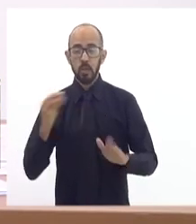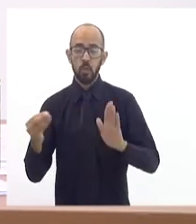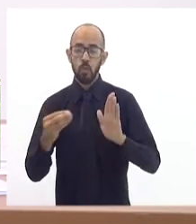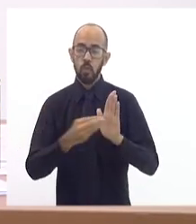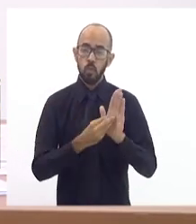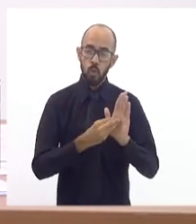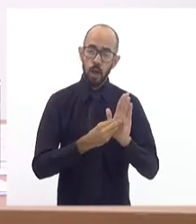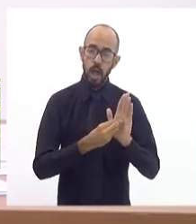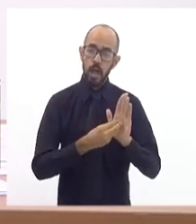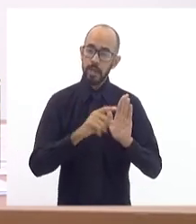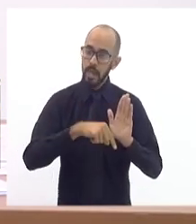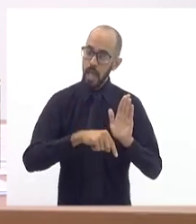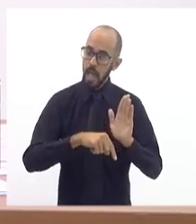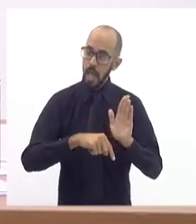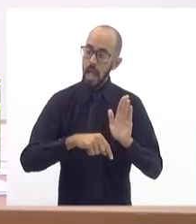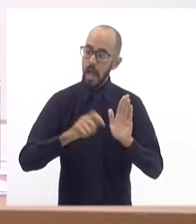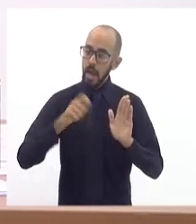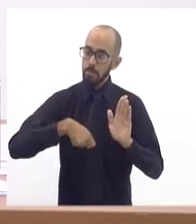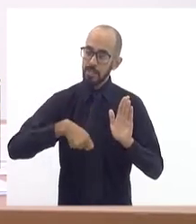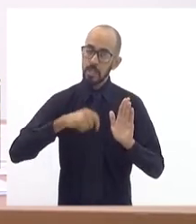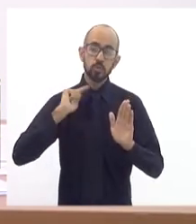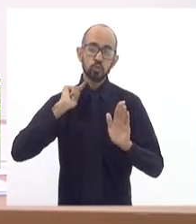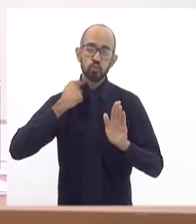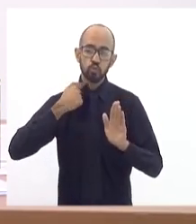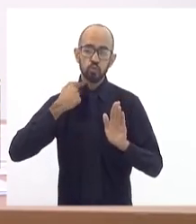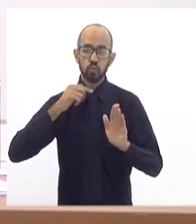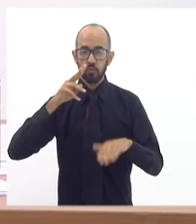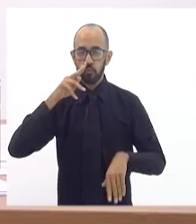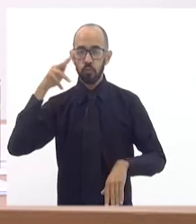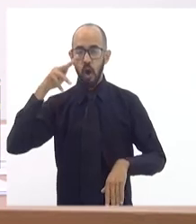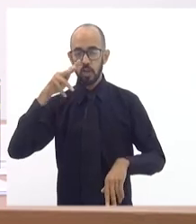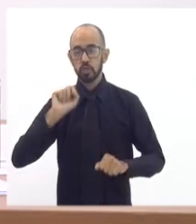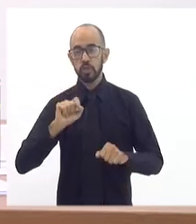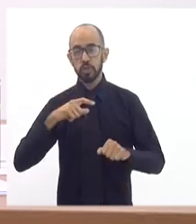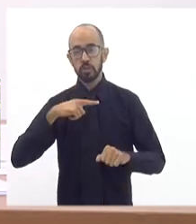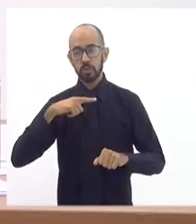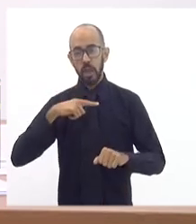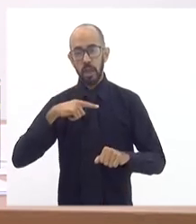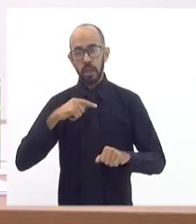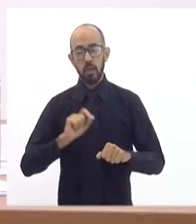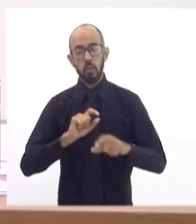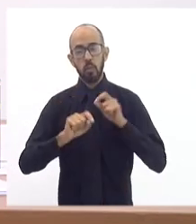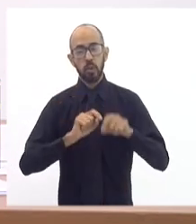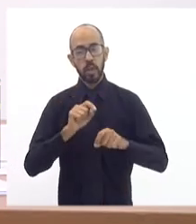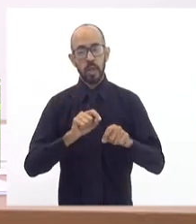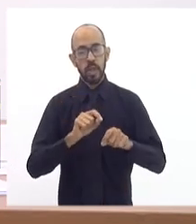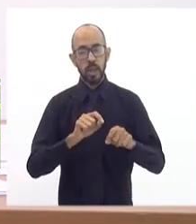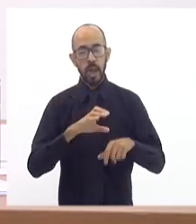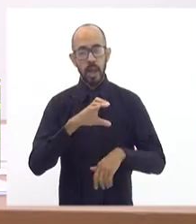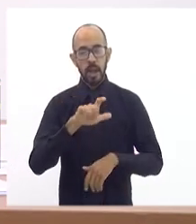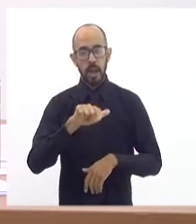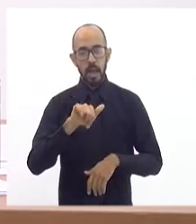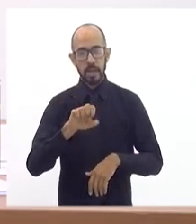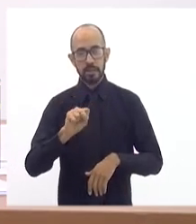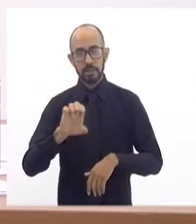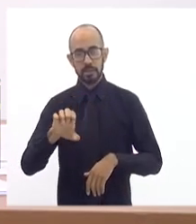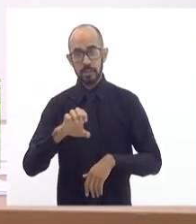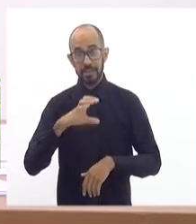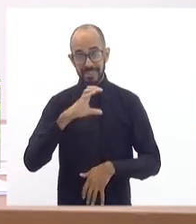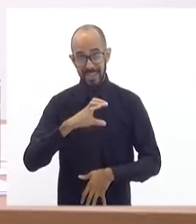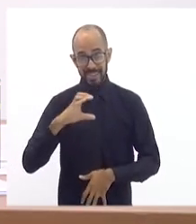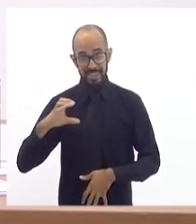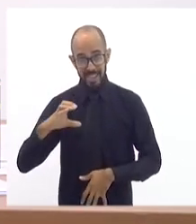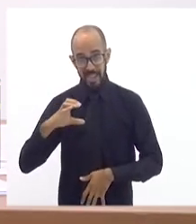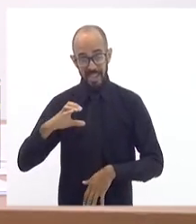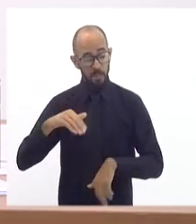potencial poluidor Auto Import S opcional o que se encontra na classe c e c o mais alto nível de